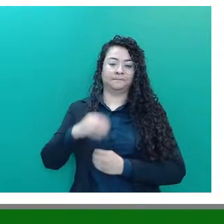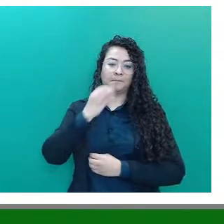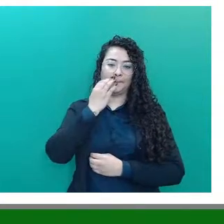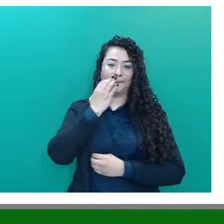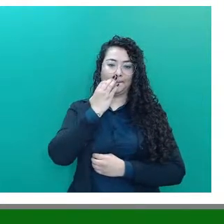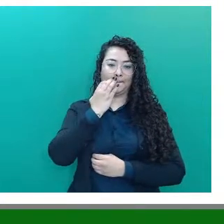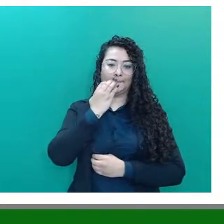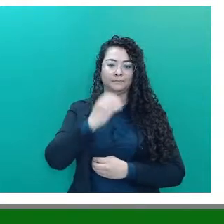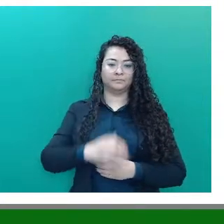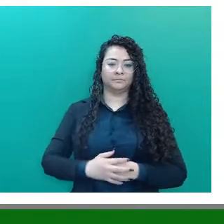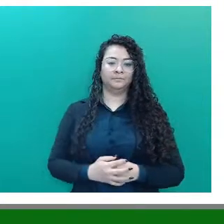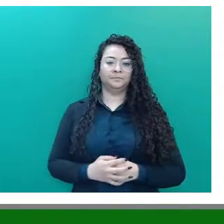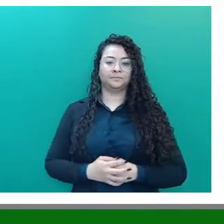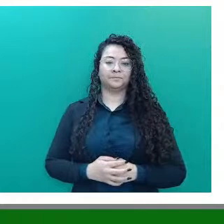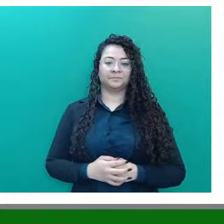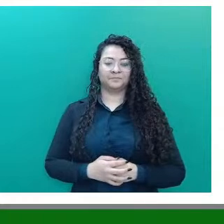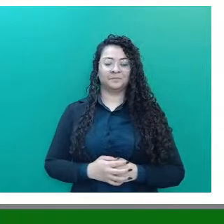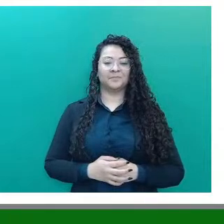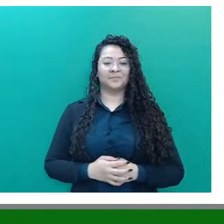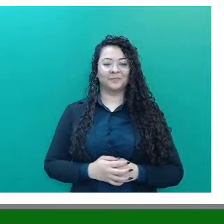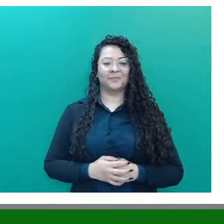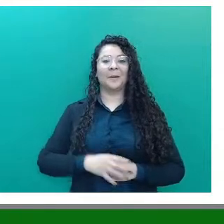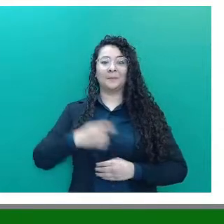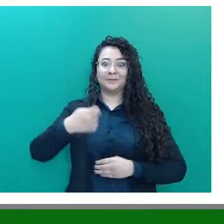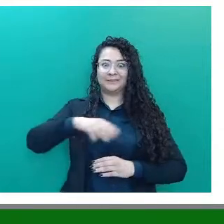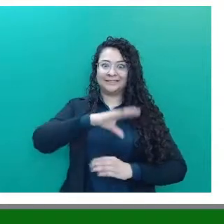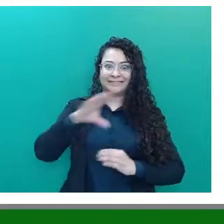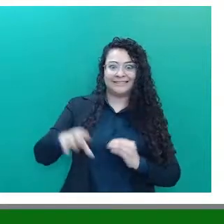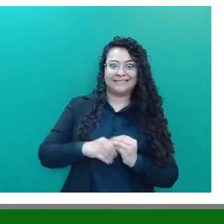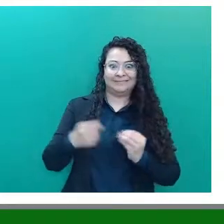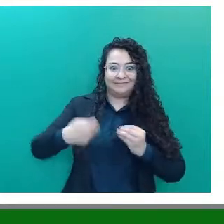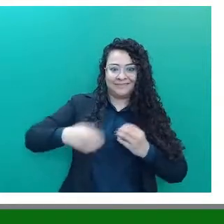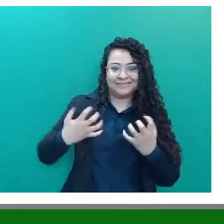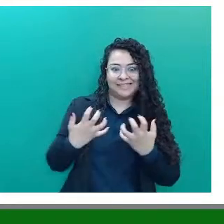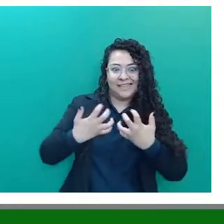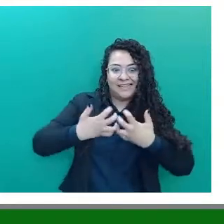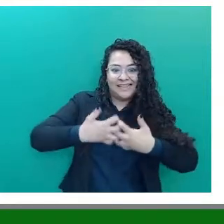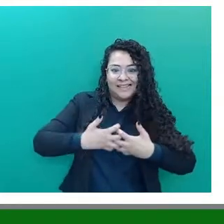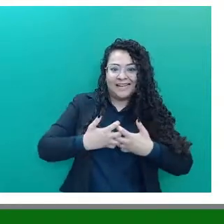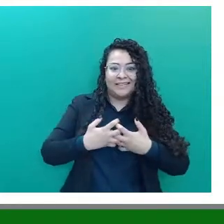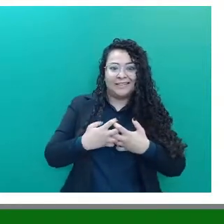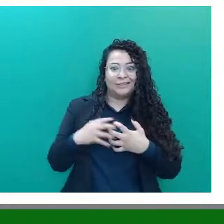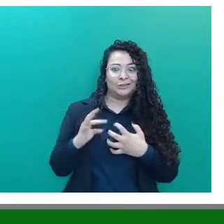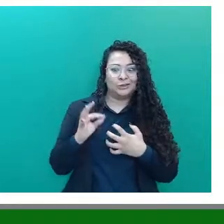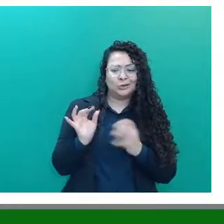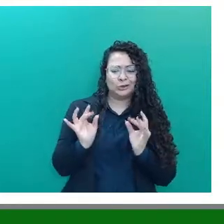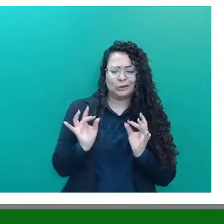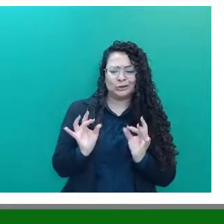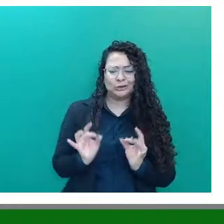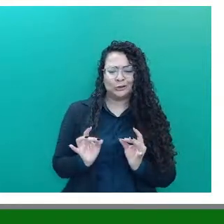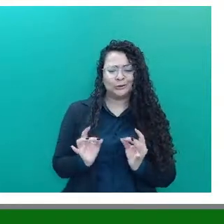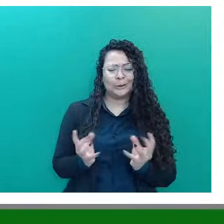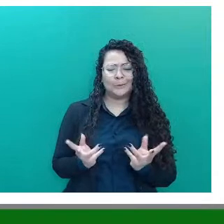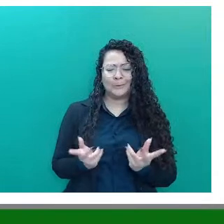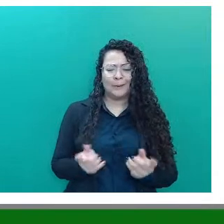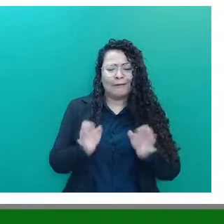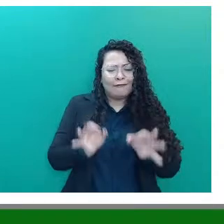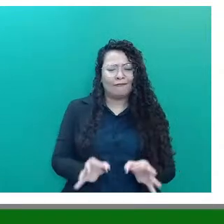Só mais um ponto, que eu acho que é para dar mais uma amarradinha e ficar tudo ajustado na